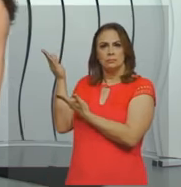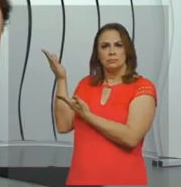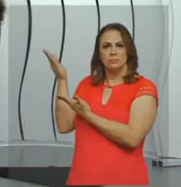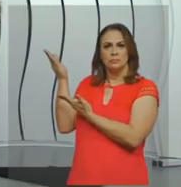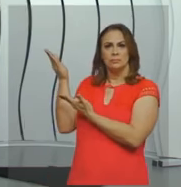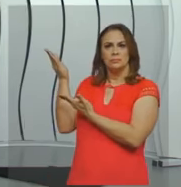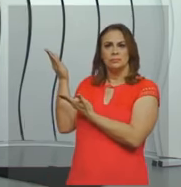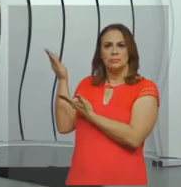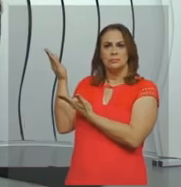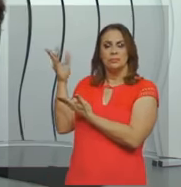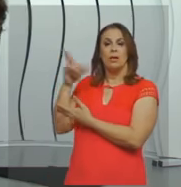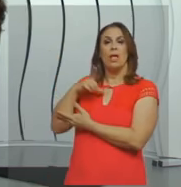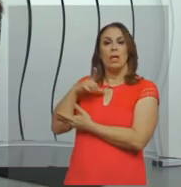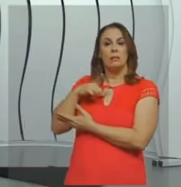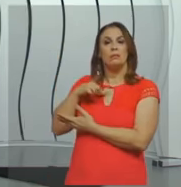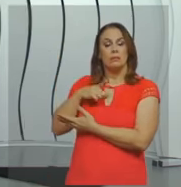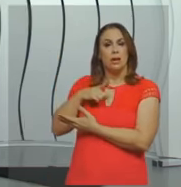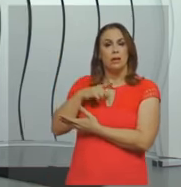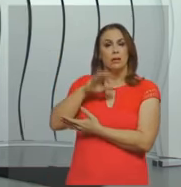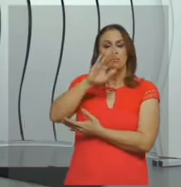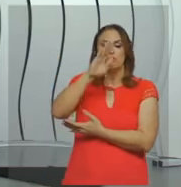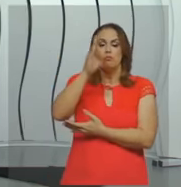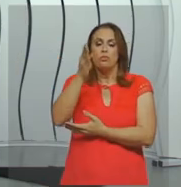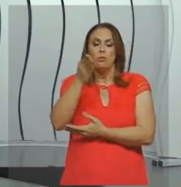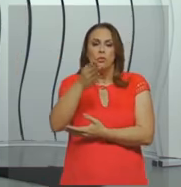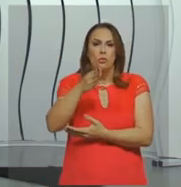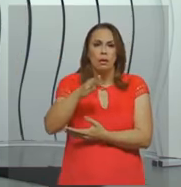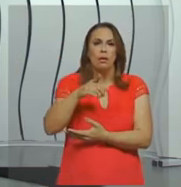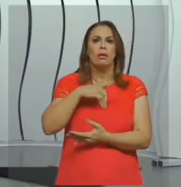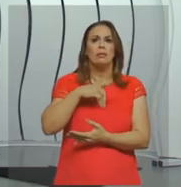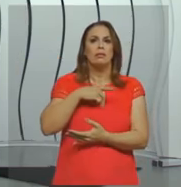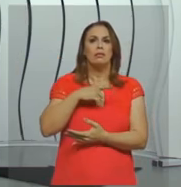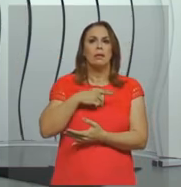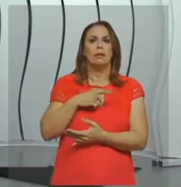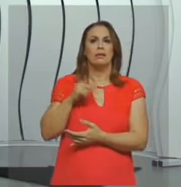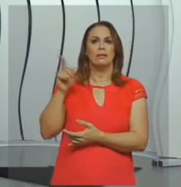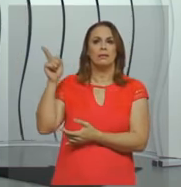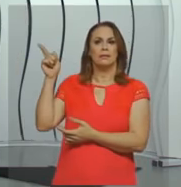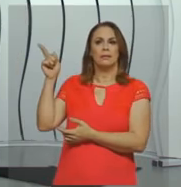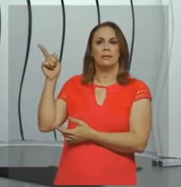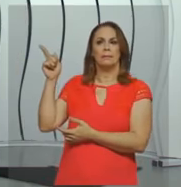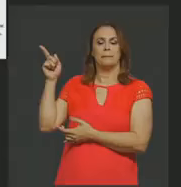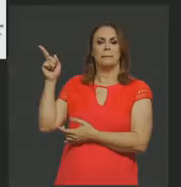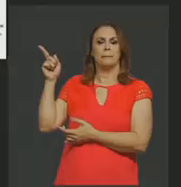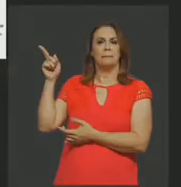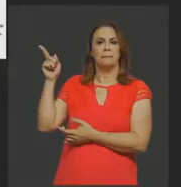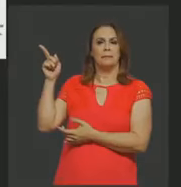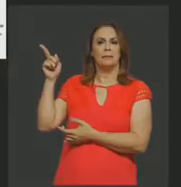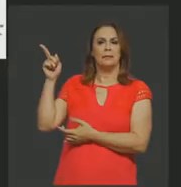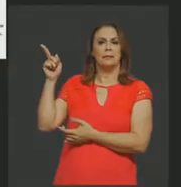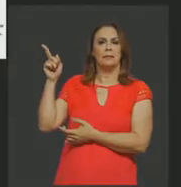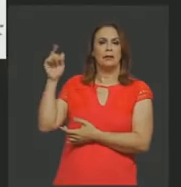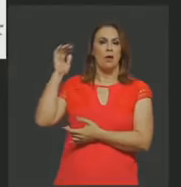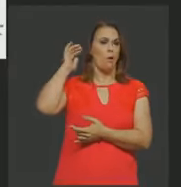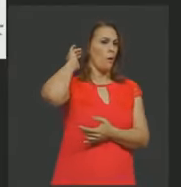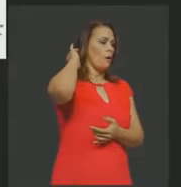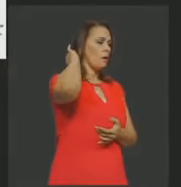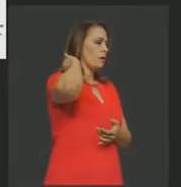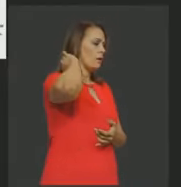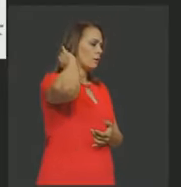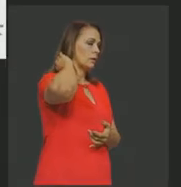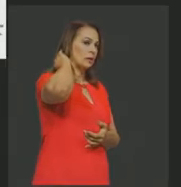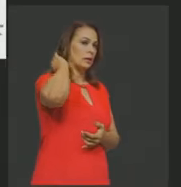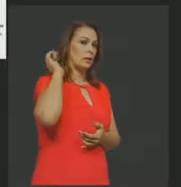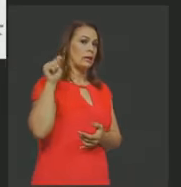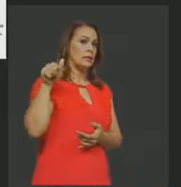aí algumas cifoses. Por exemplo, aqui, ó. Ela inclina aqui na porção cervical, nós temos 7 vértebras